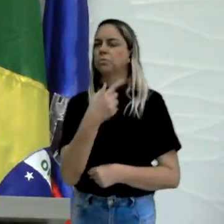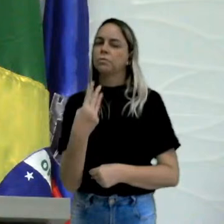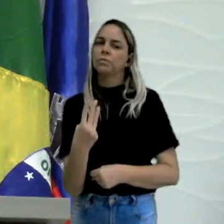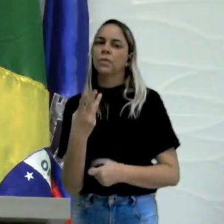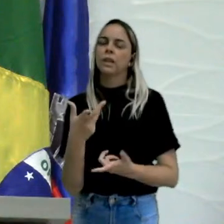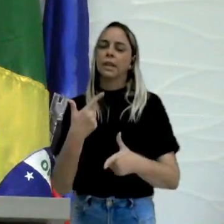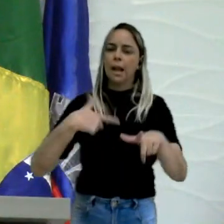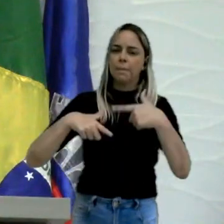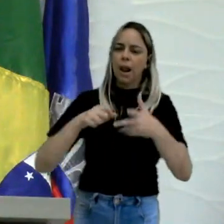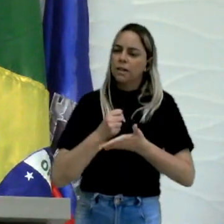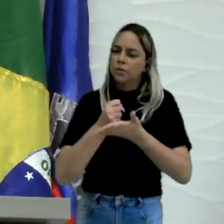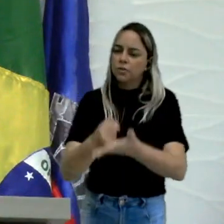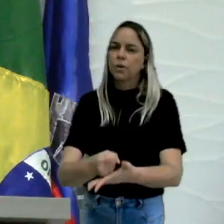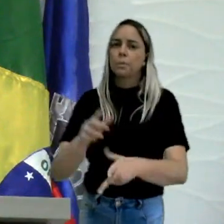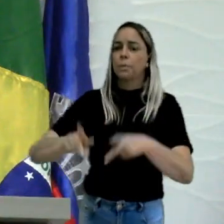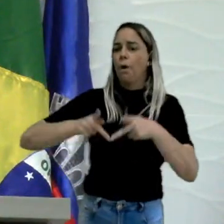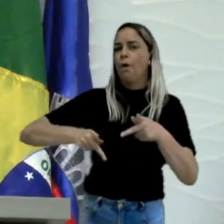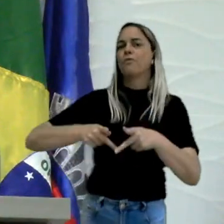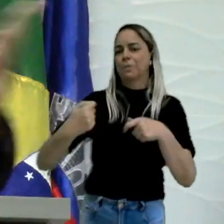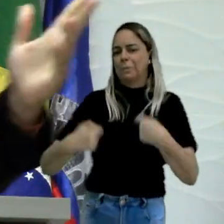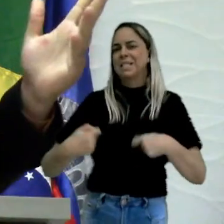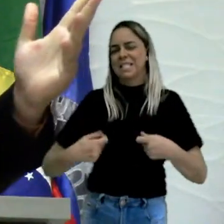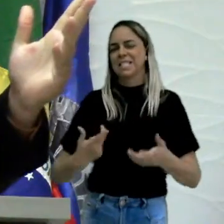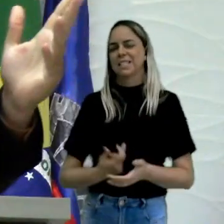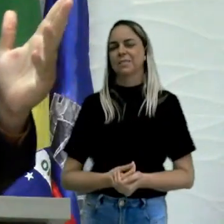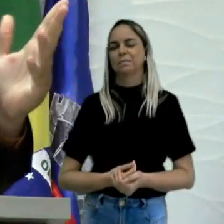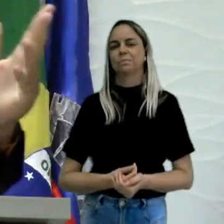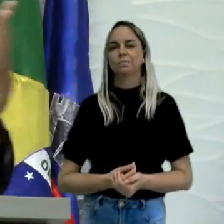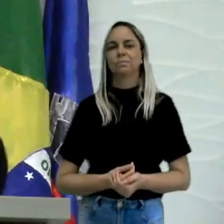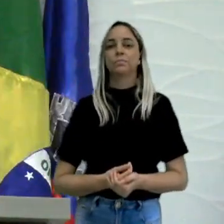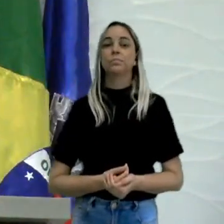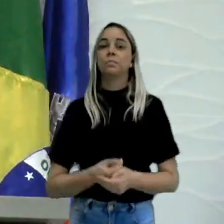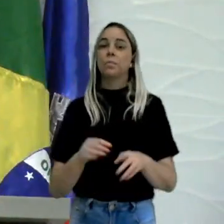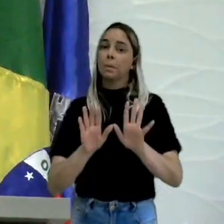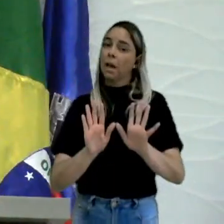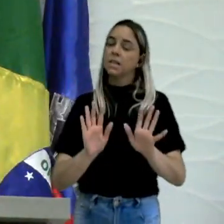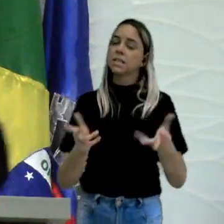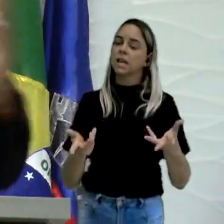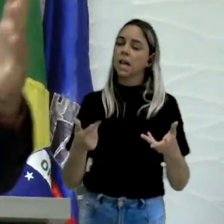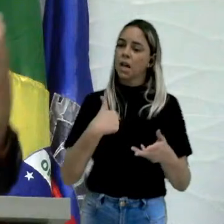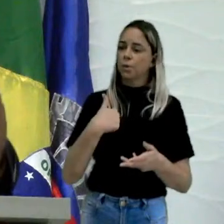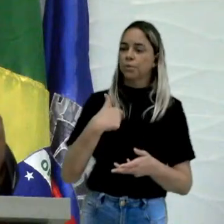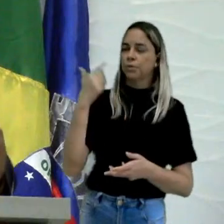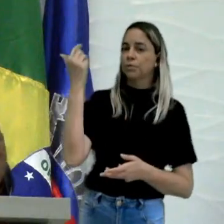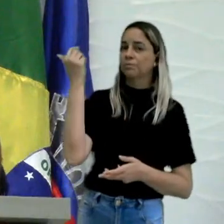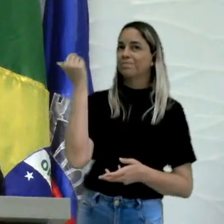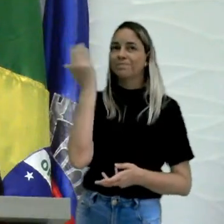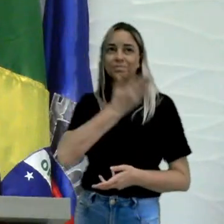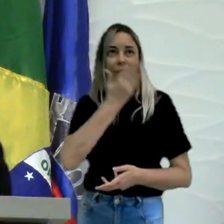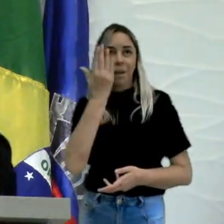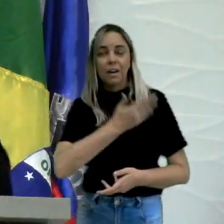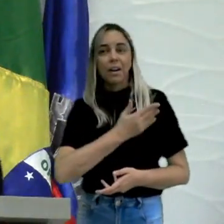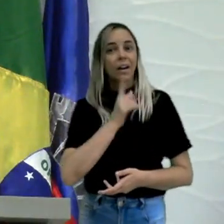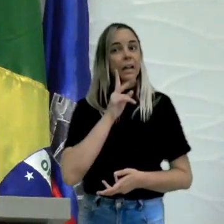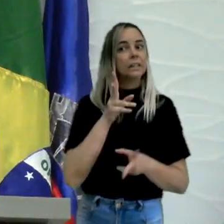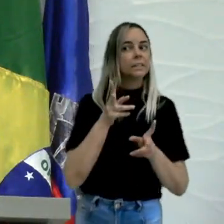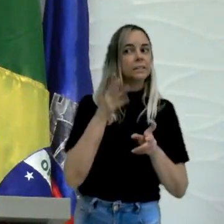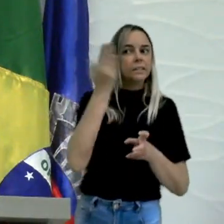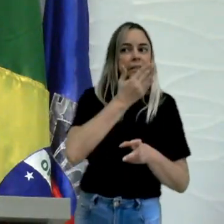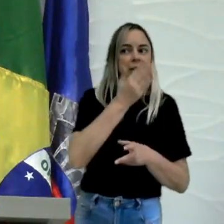mais precisa. Agora, eu não vejo ainda falar aqui